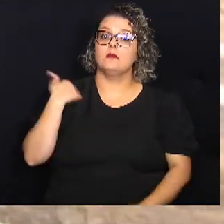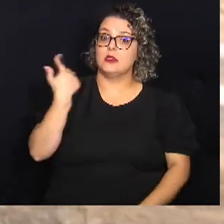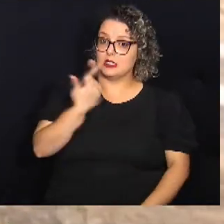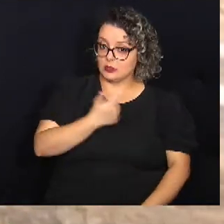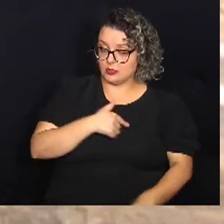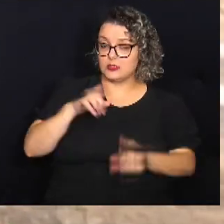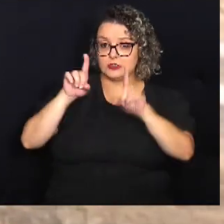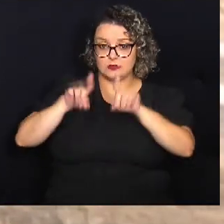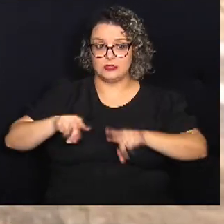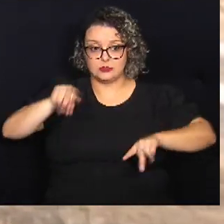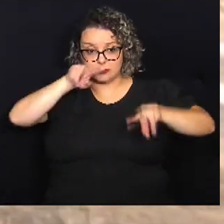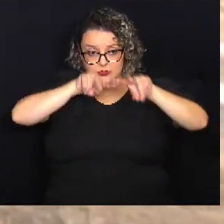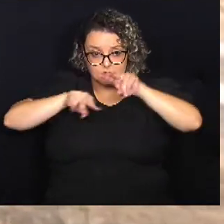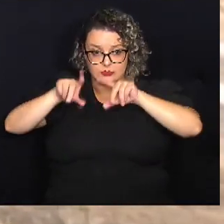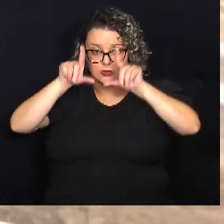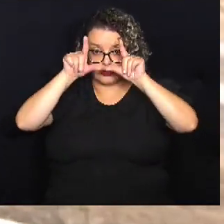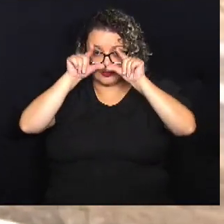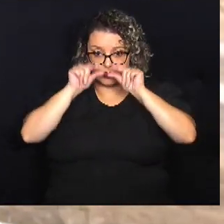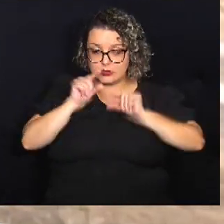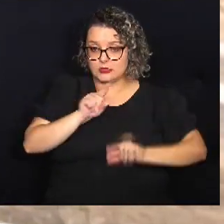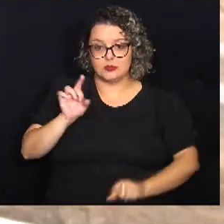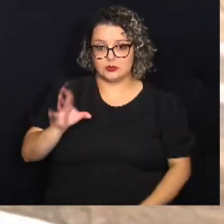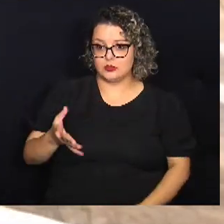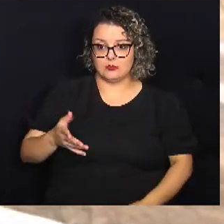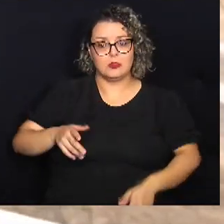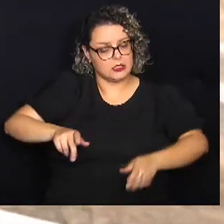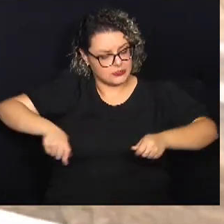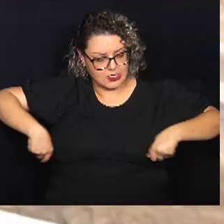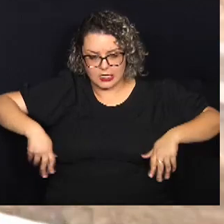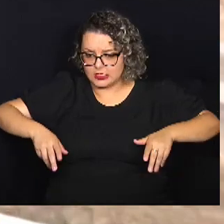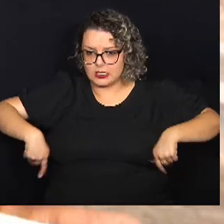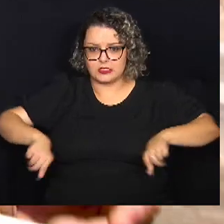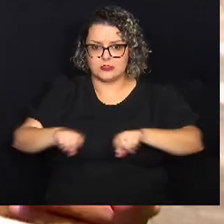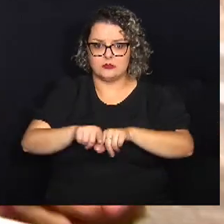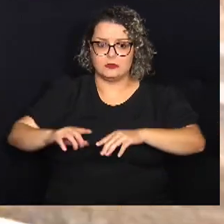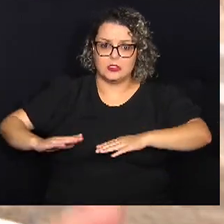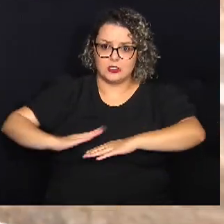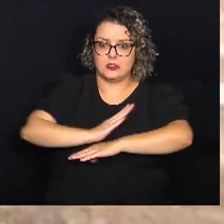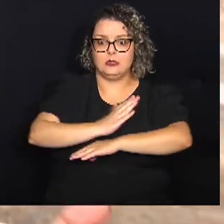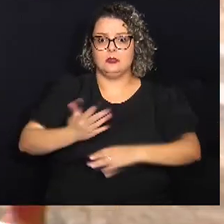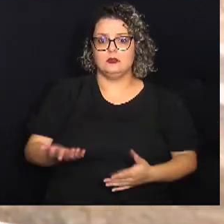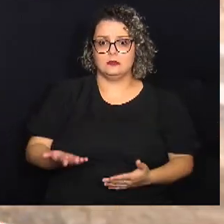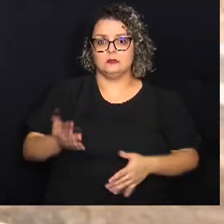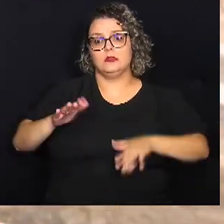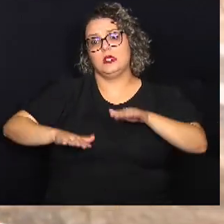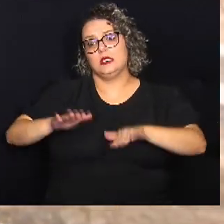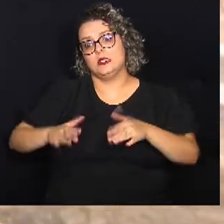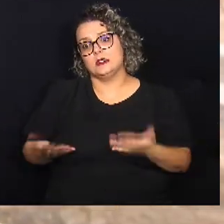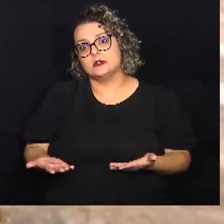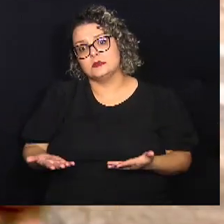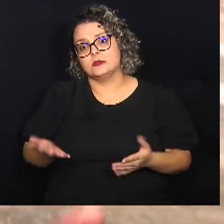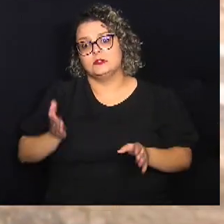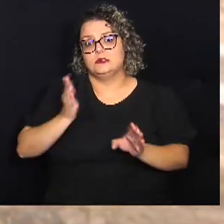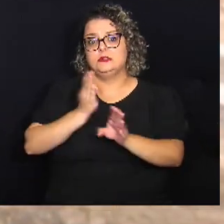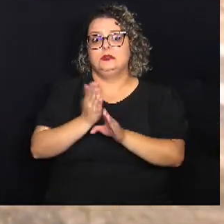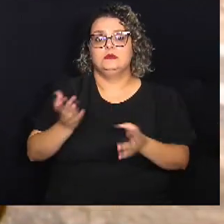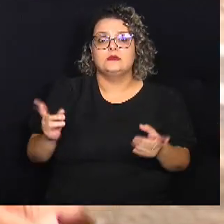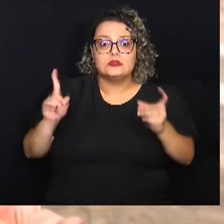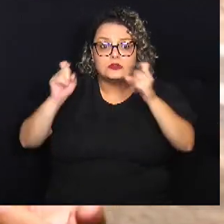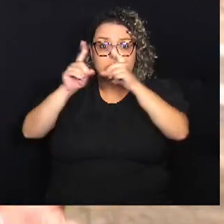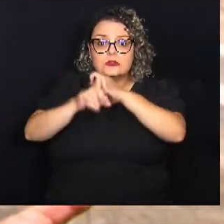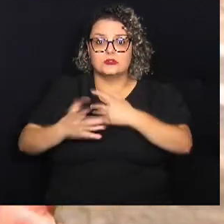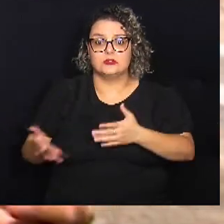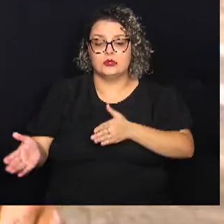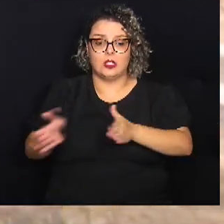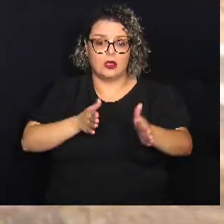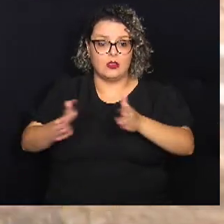nós, não só eu, como até cadeirante, que tem as rampas, mas às vezes a gente encontra até dificuldade de